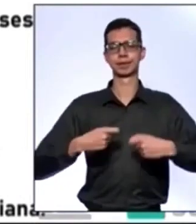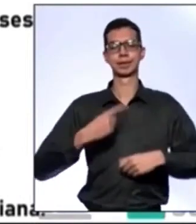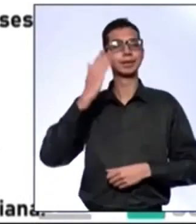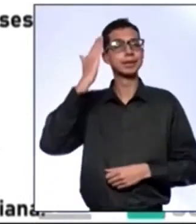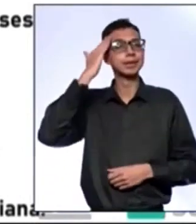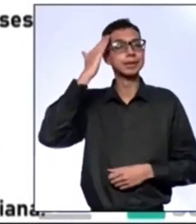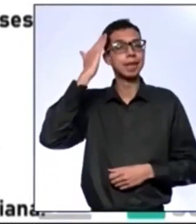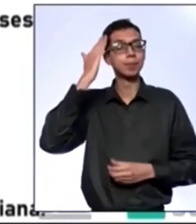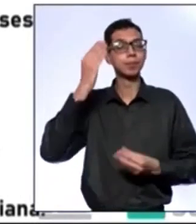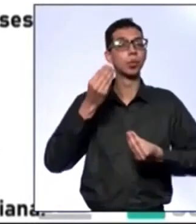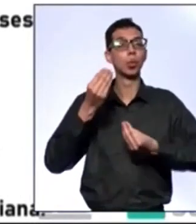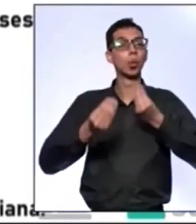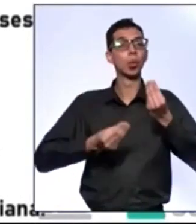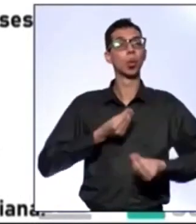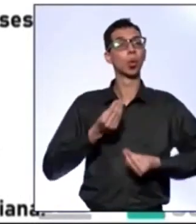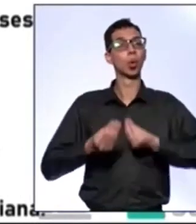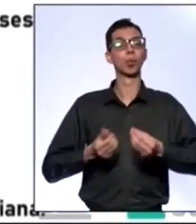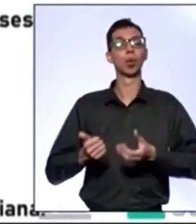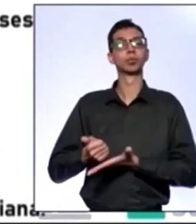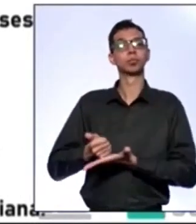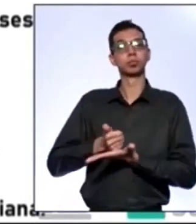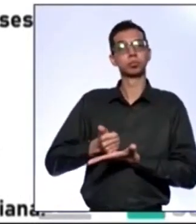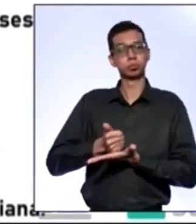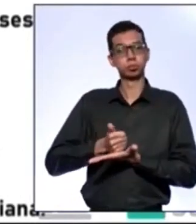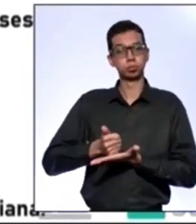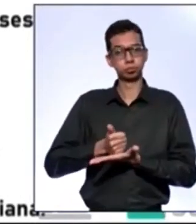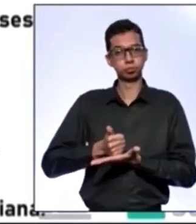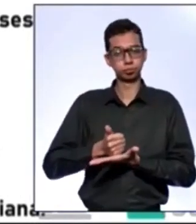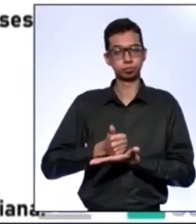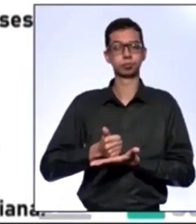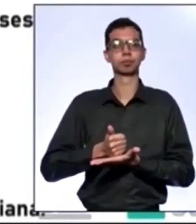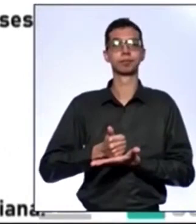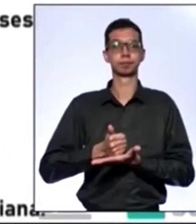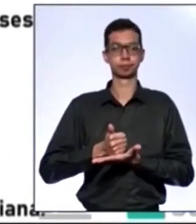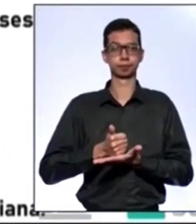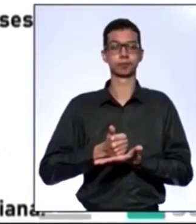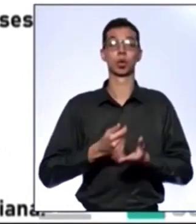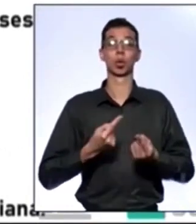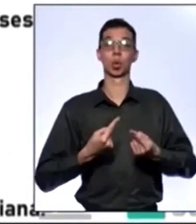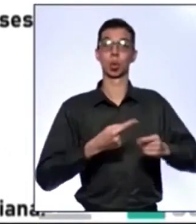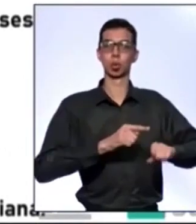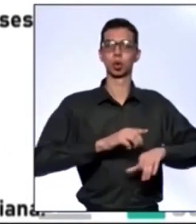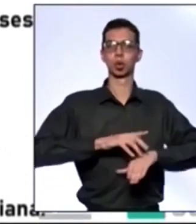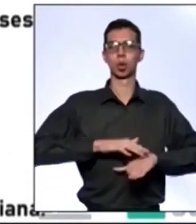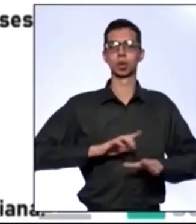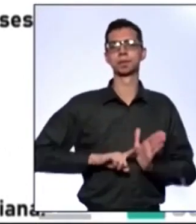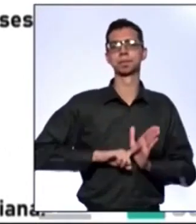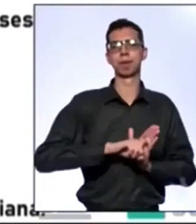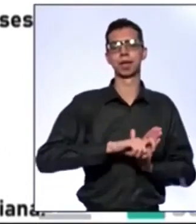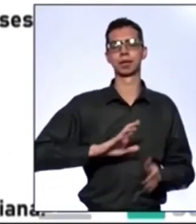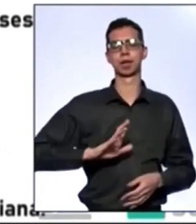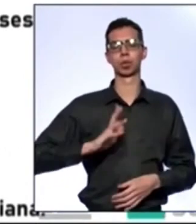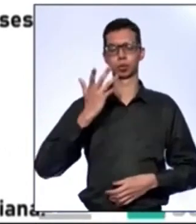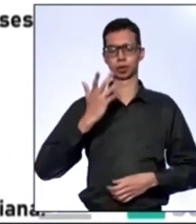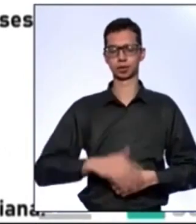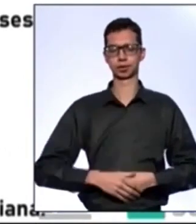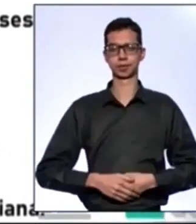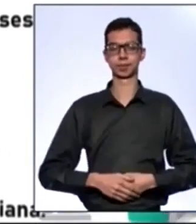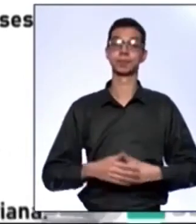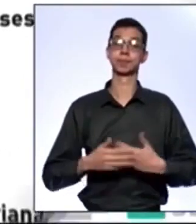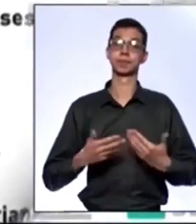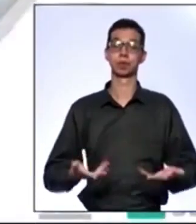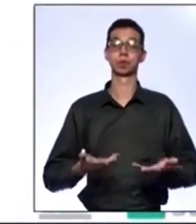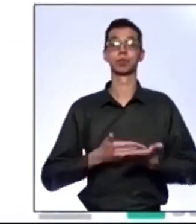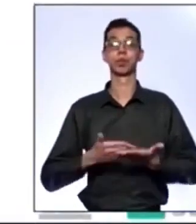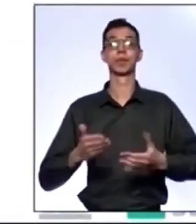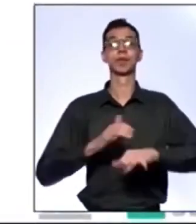antibióticos podem tratar doenças causadas por bactérias. Então, vamos lá. Vamos falar um